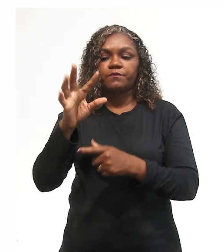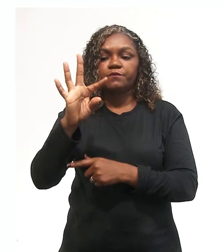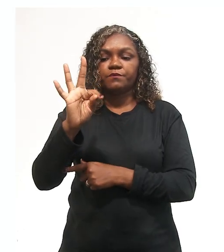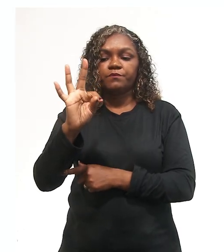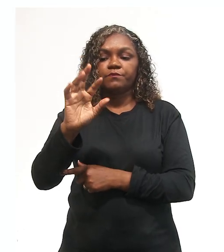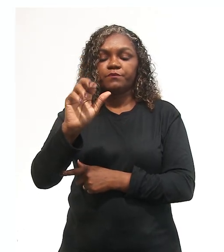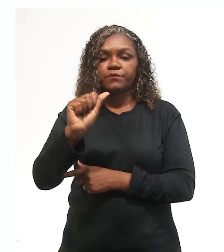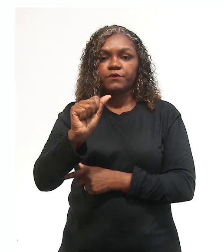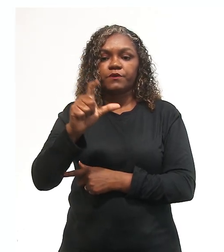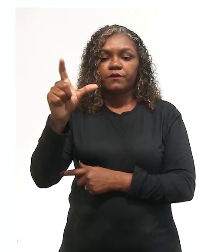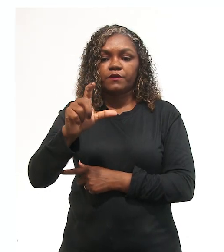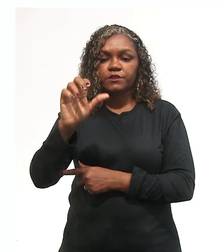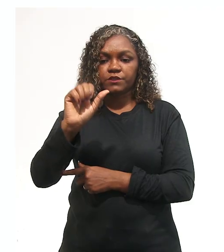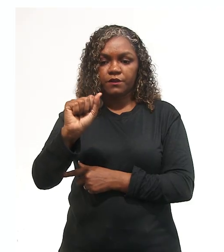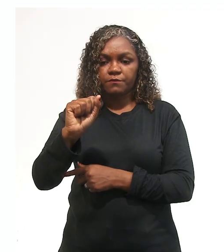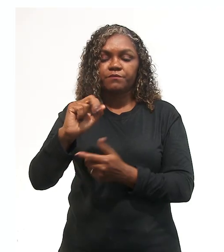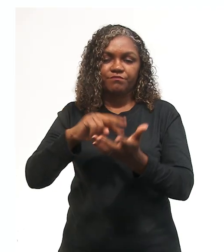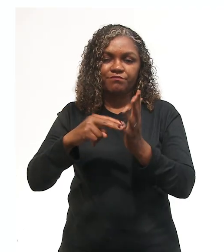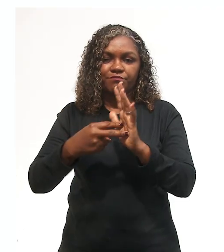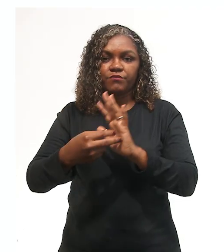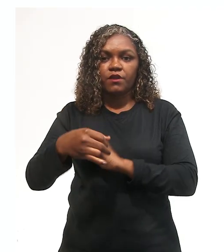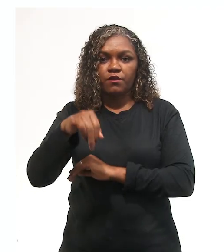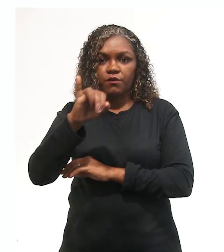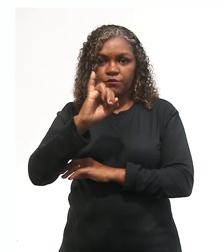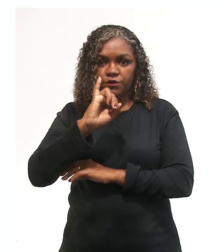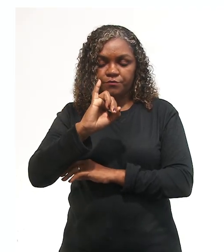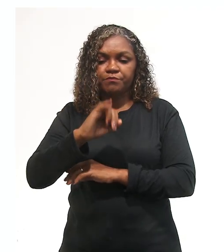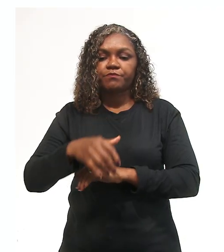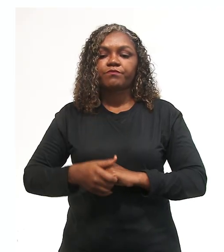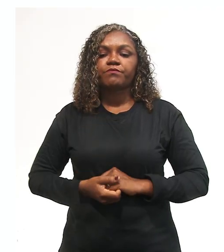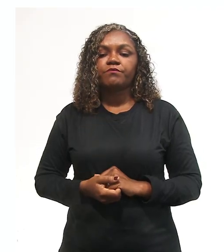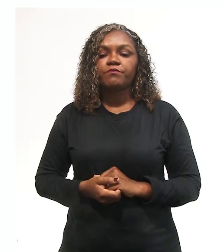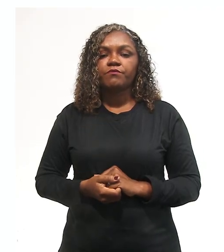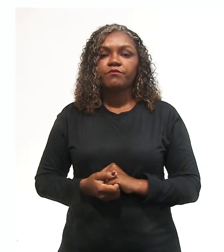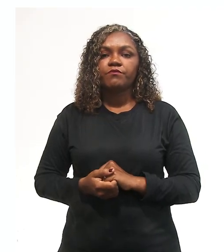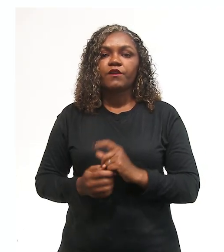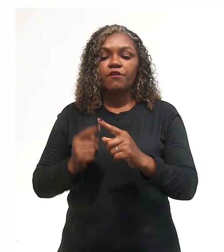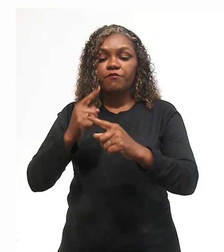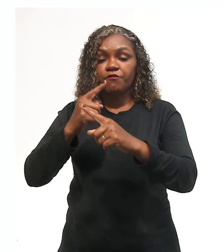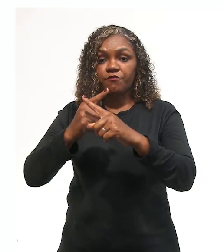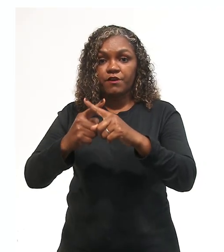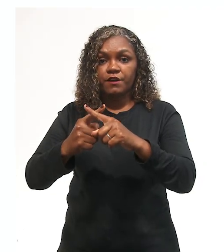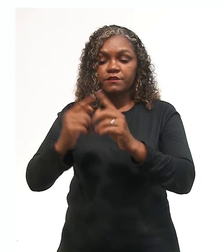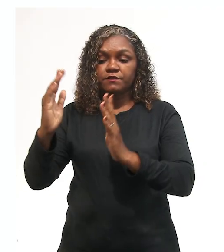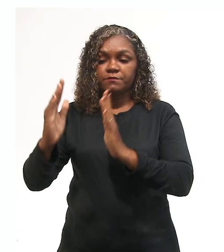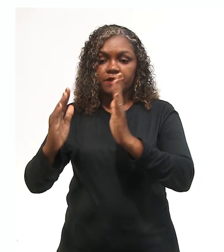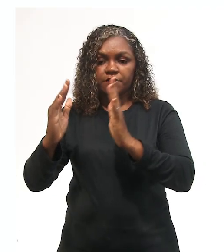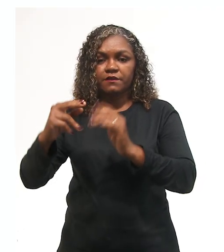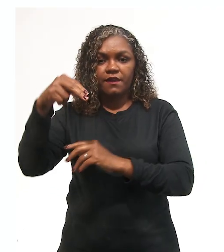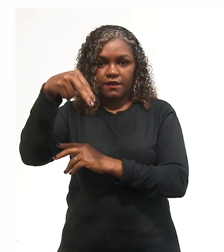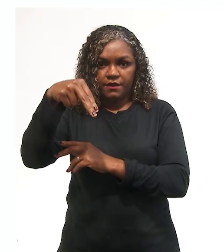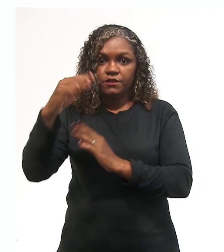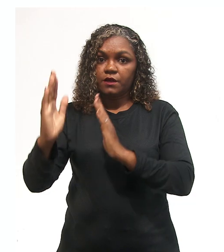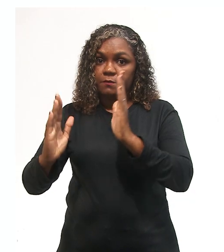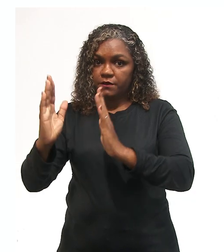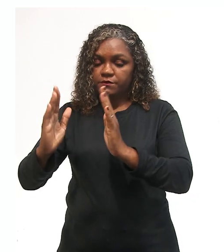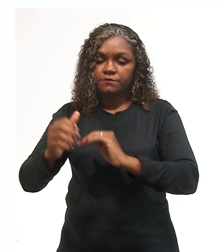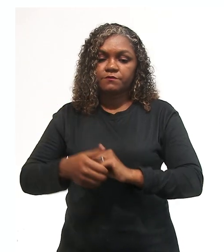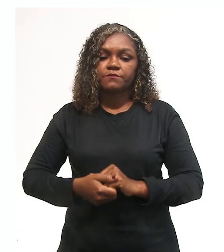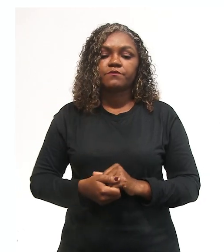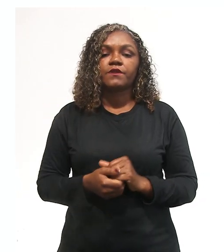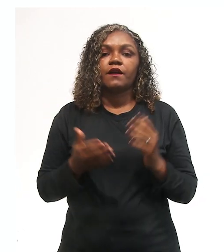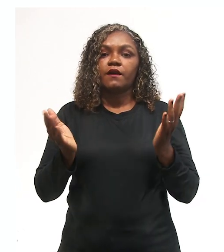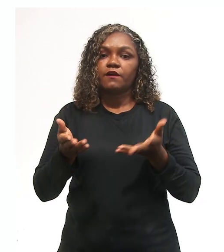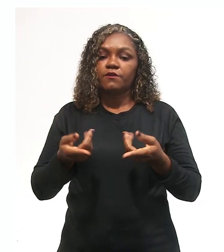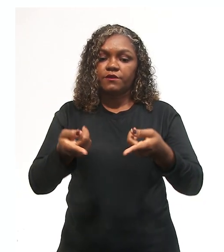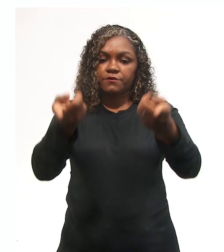vezes o prazo, né? Então, a gente vai ter aqui, né? Então, a gente vai fazer as substituições. A gente viu que o